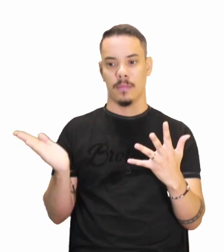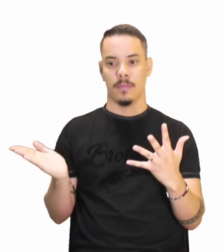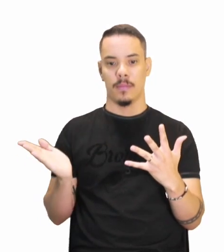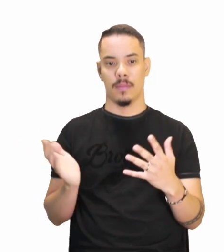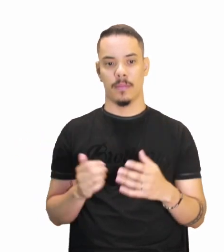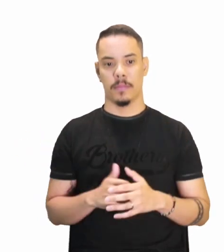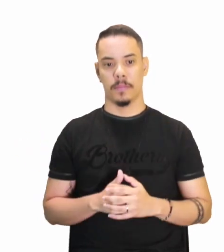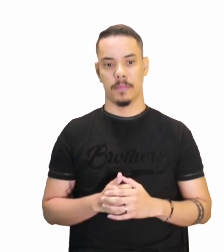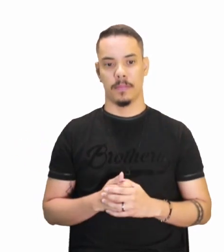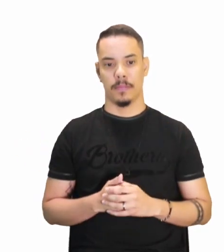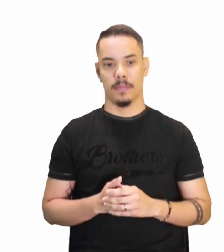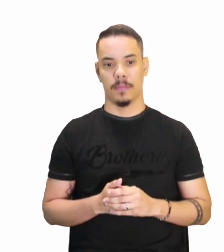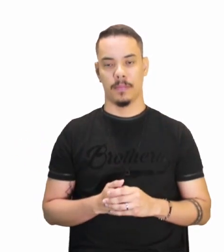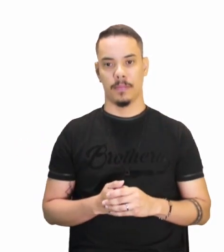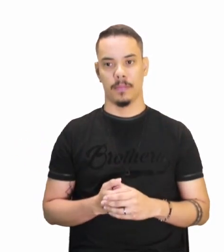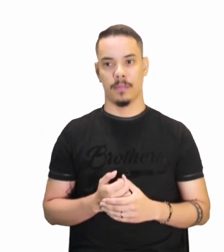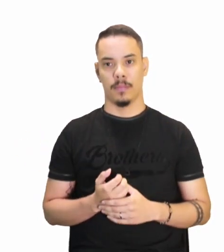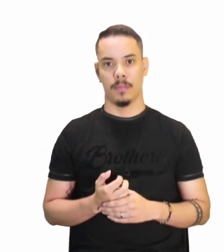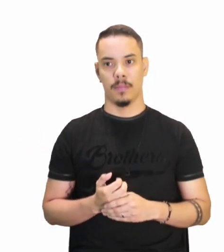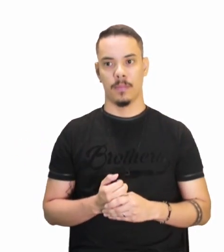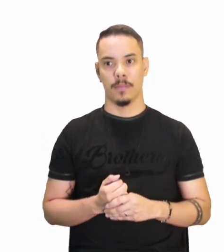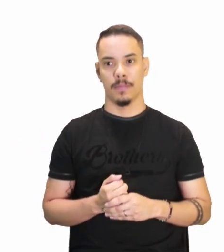e desfocalizada